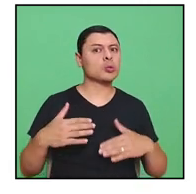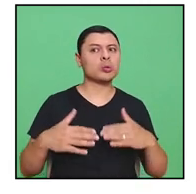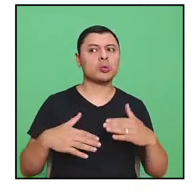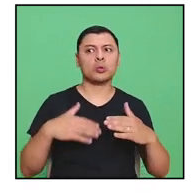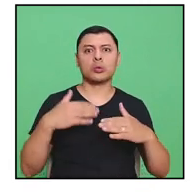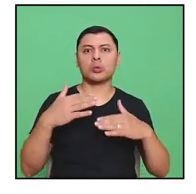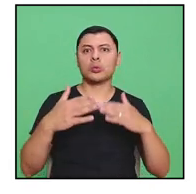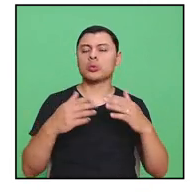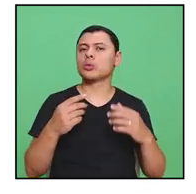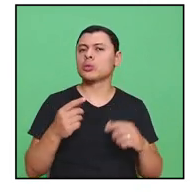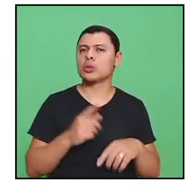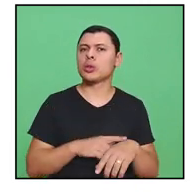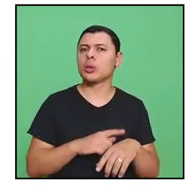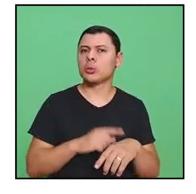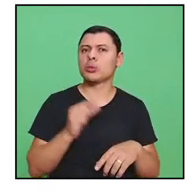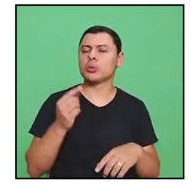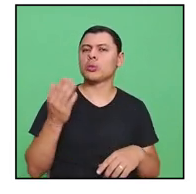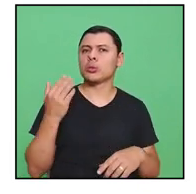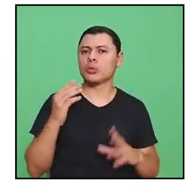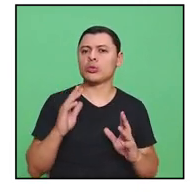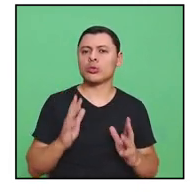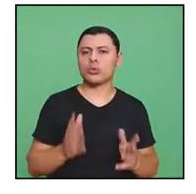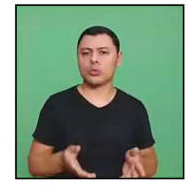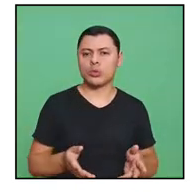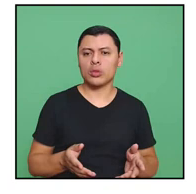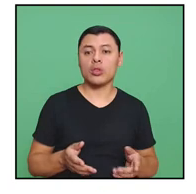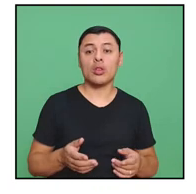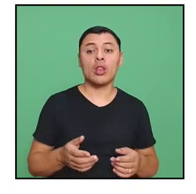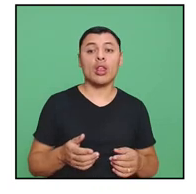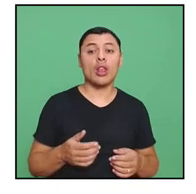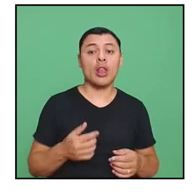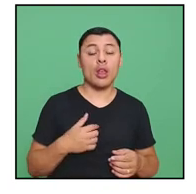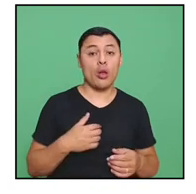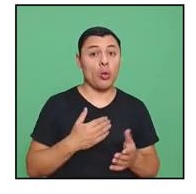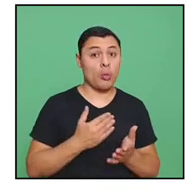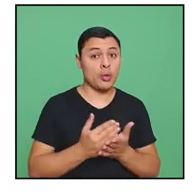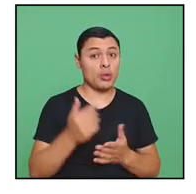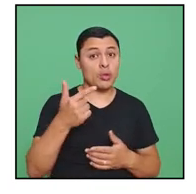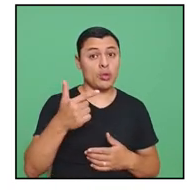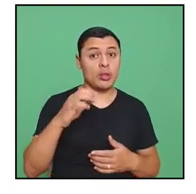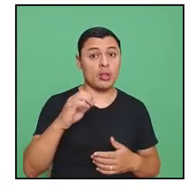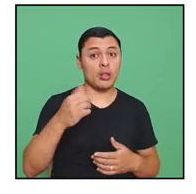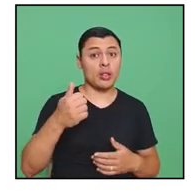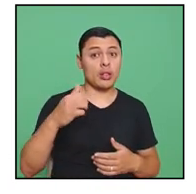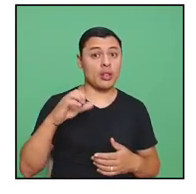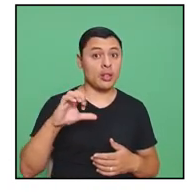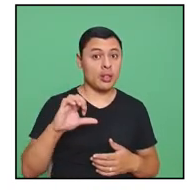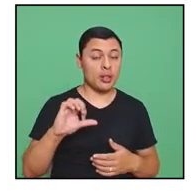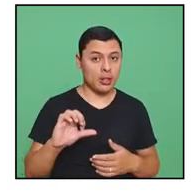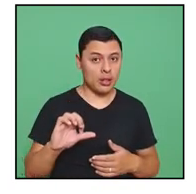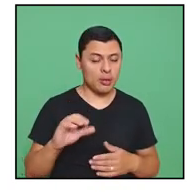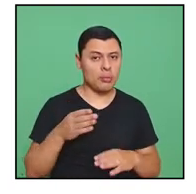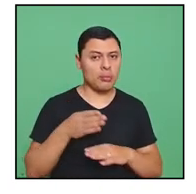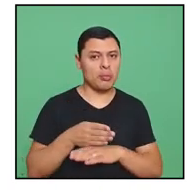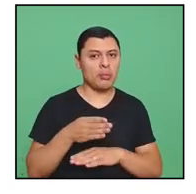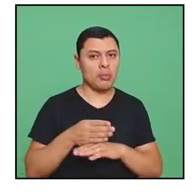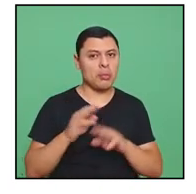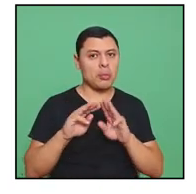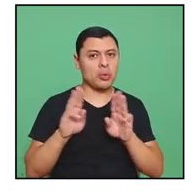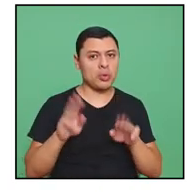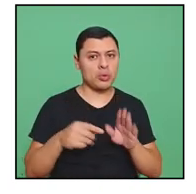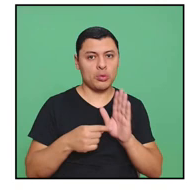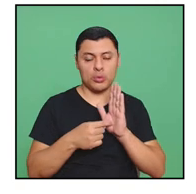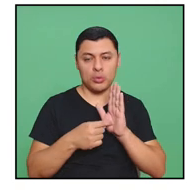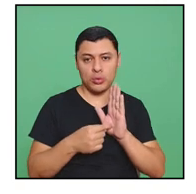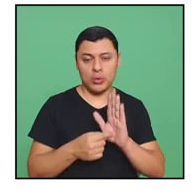algum tempo, né? Tipo, a primeira série que eu fiz foi em 2019, participou de uma exposição. Antes disso, tem artistas